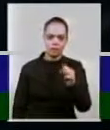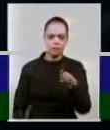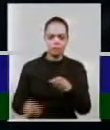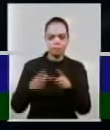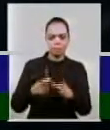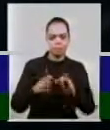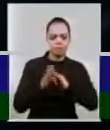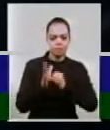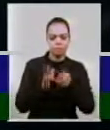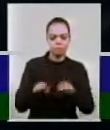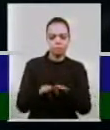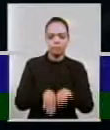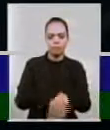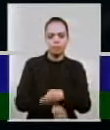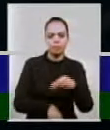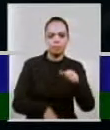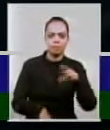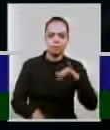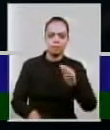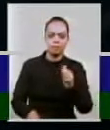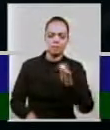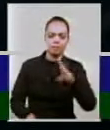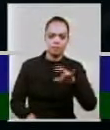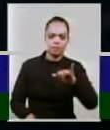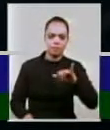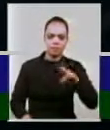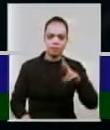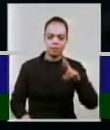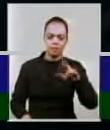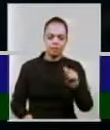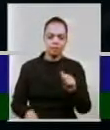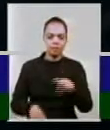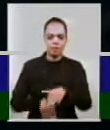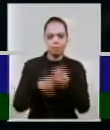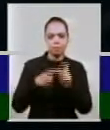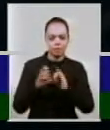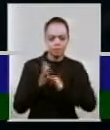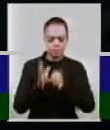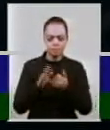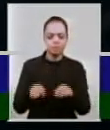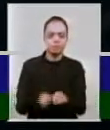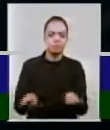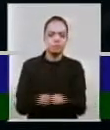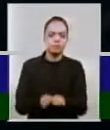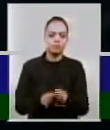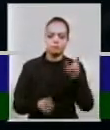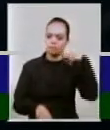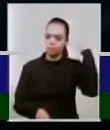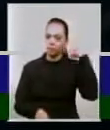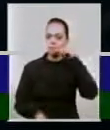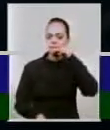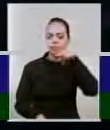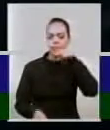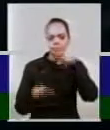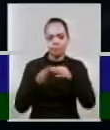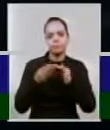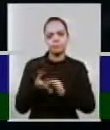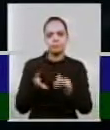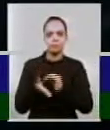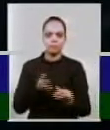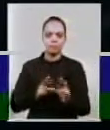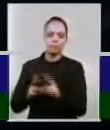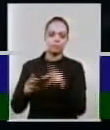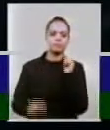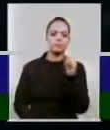rua Maria Vieira Teles, esquina com a rua Sueli Lopes da Silva, bairro São Jorge. Também, vereador Márcio Nó pede à Secretaria de Esportes e